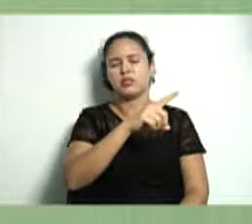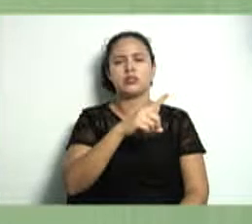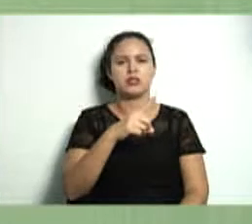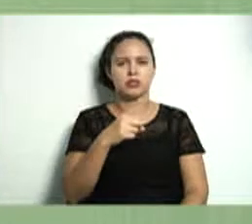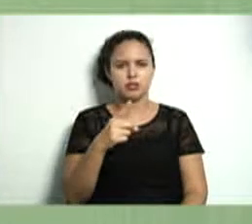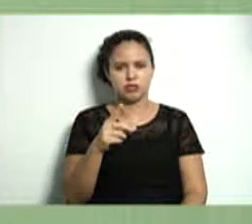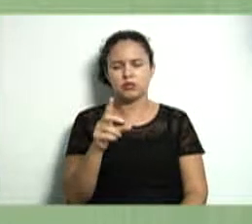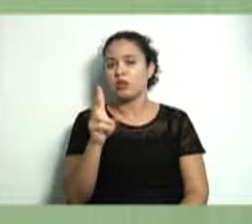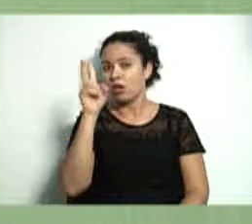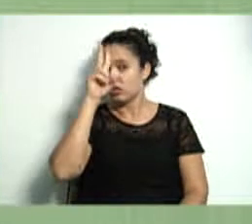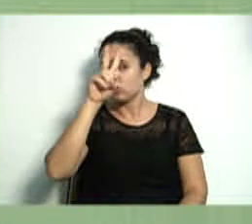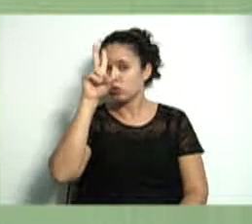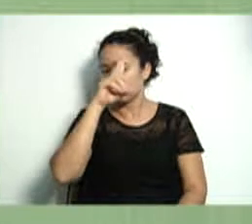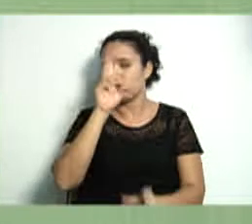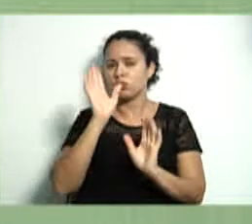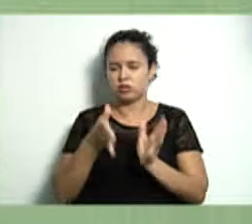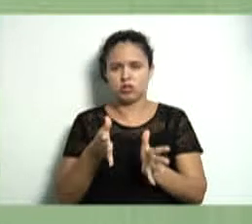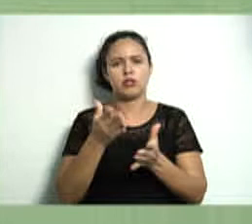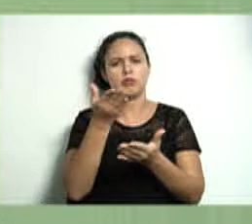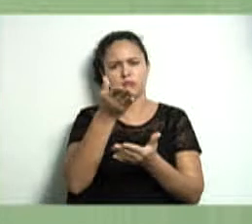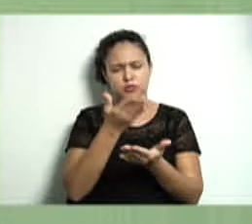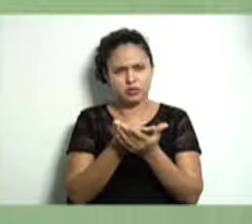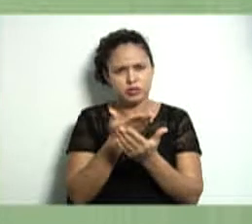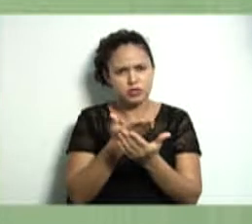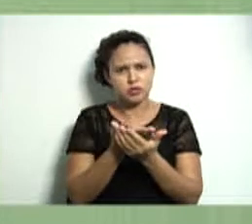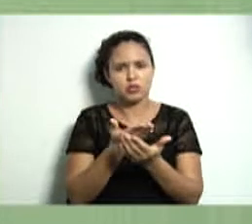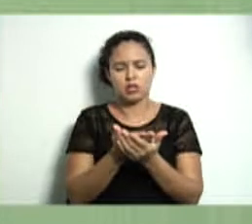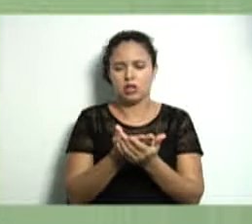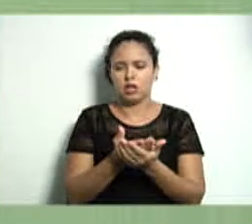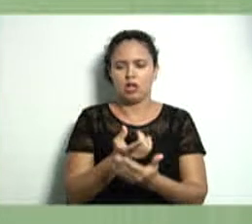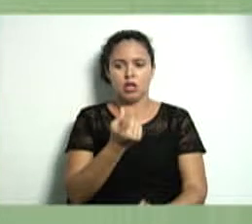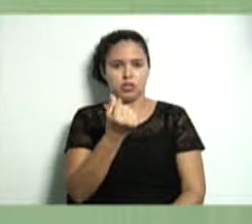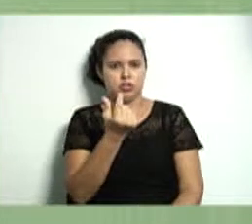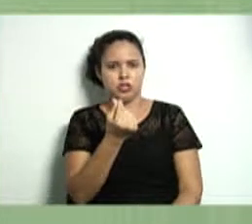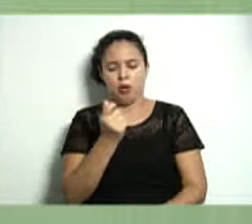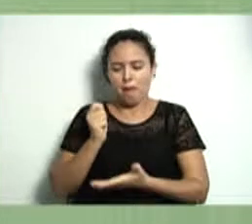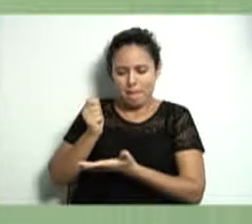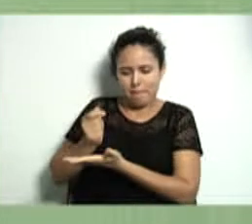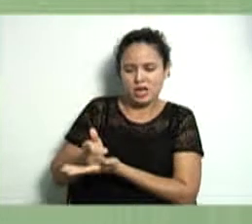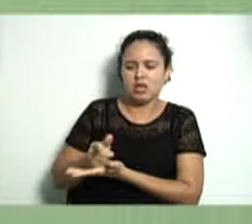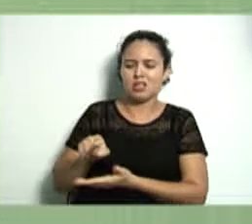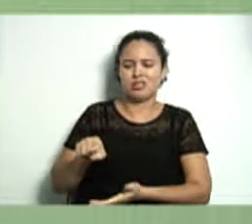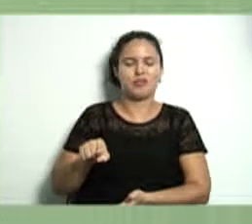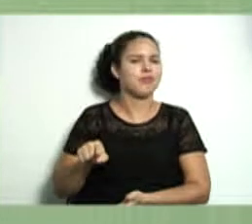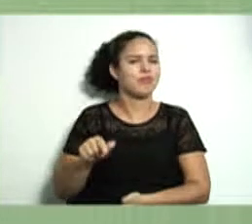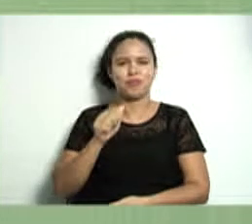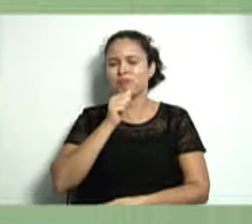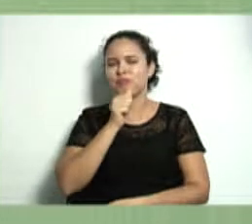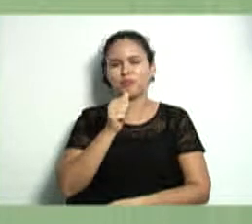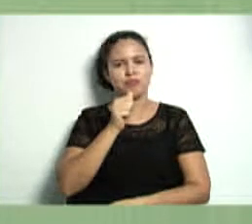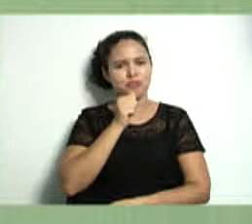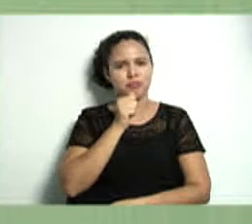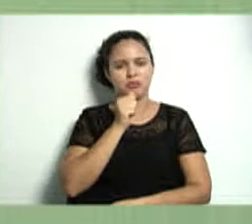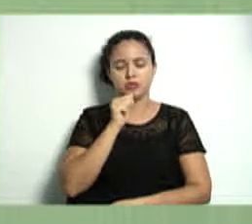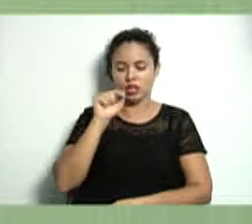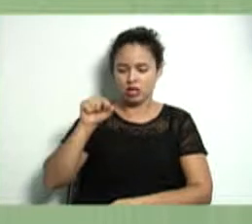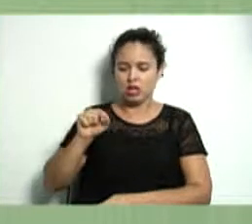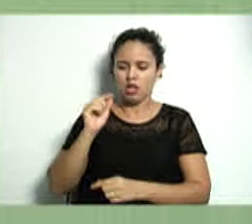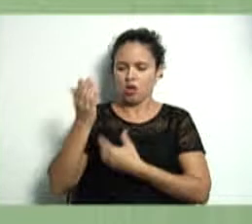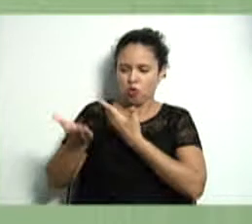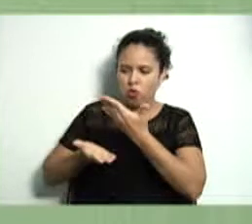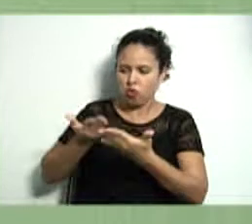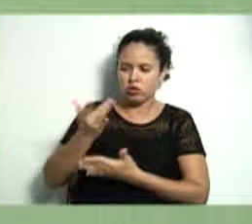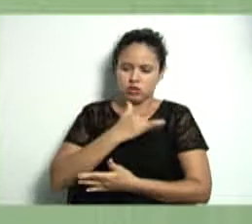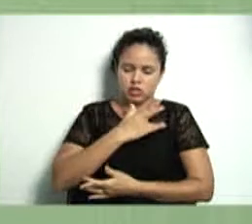lá na história, né? Eles não tinham direito a salário, eles não tinham direito a nenhuma condição de cidadania.